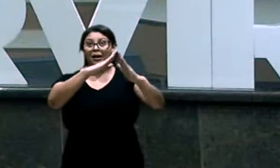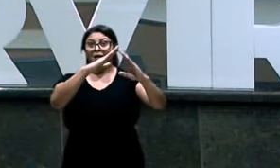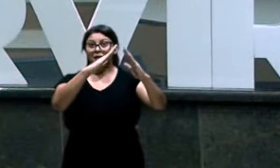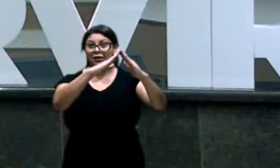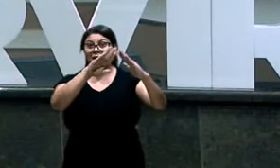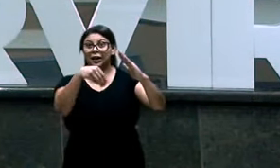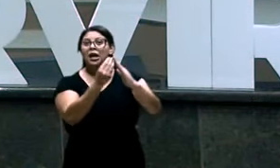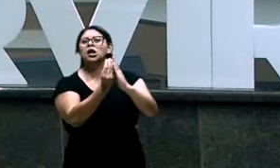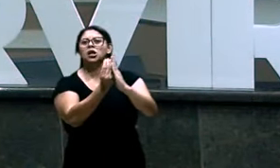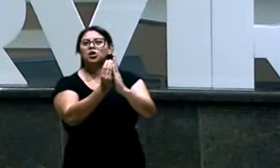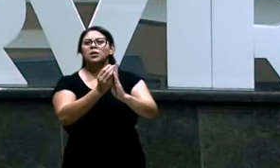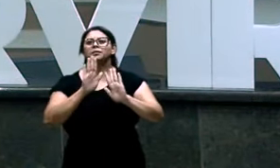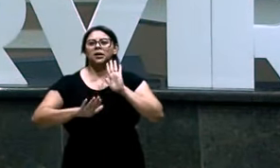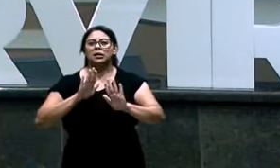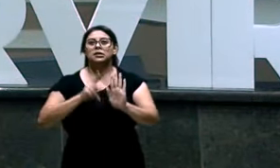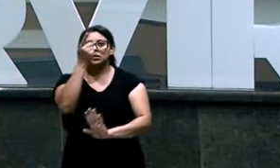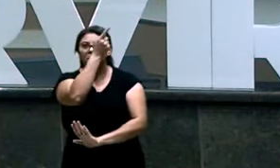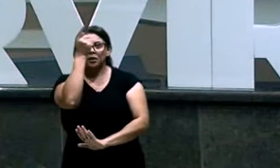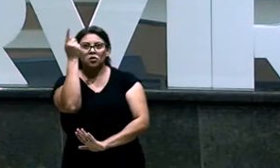a tua cabeça.